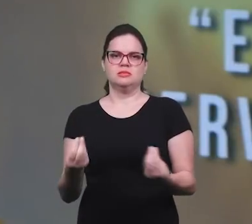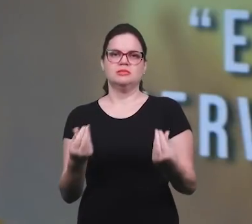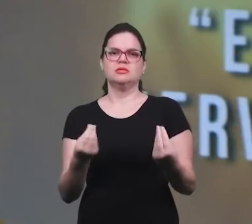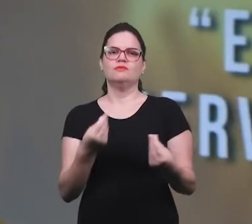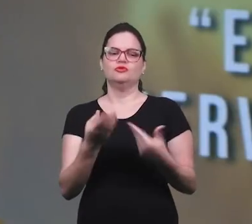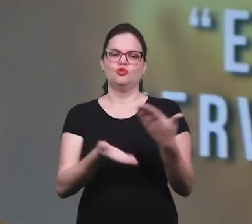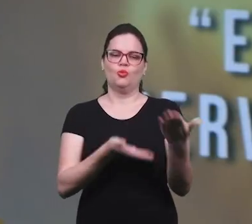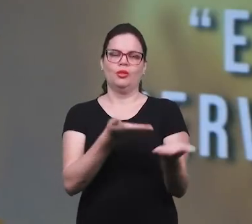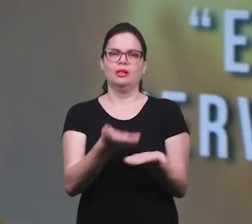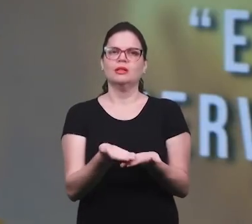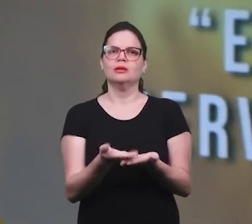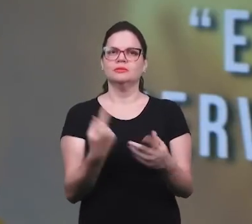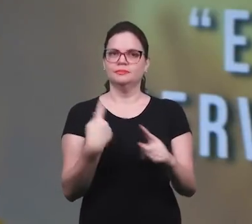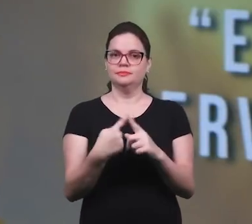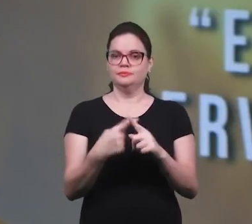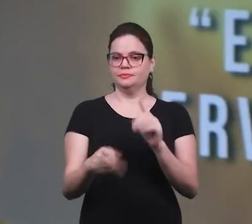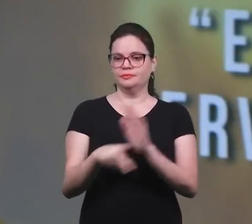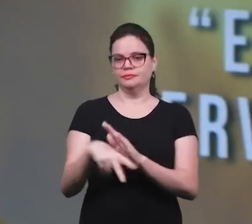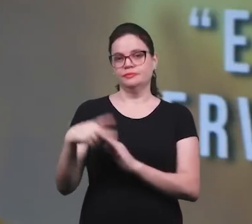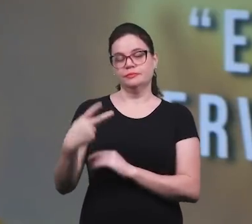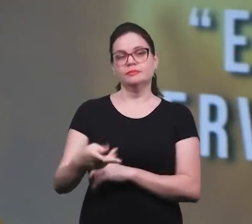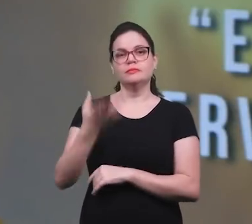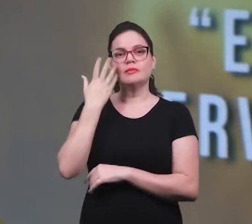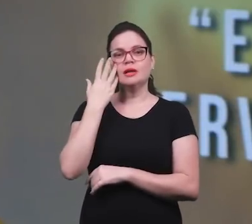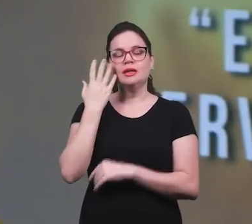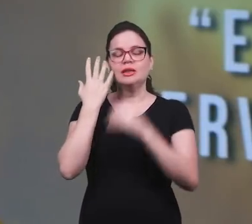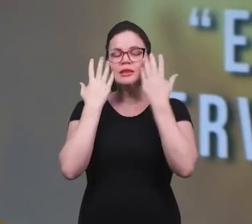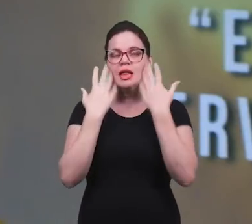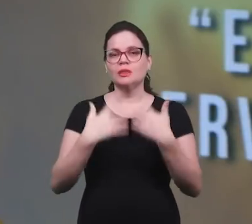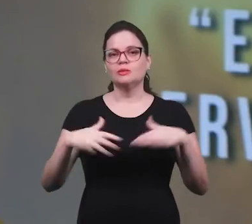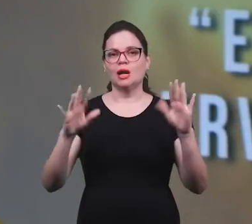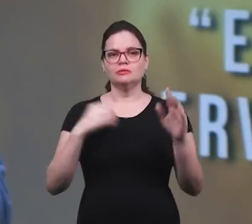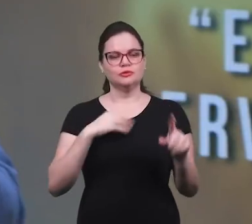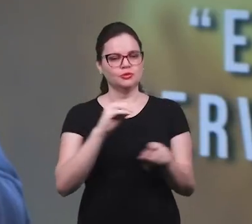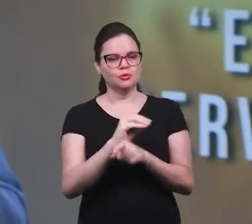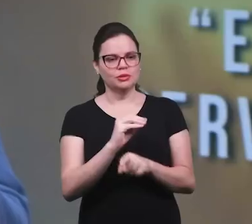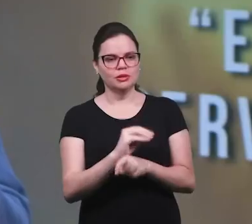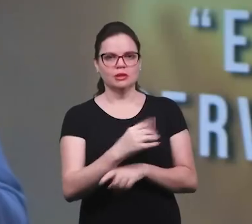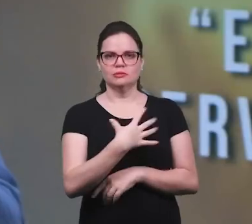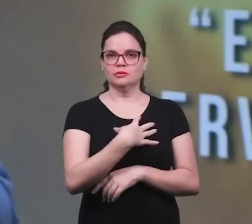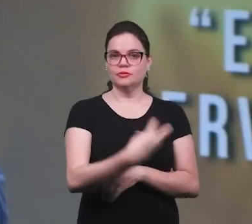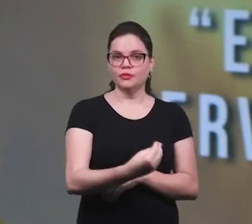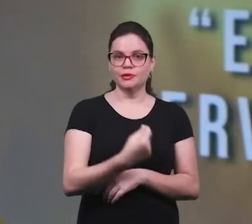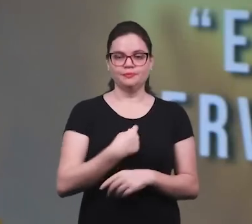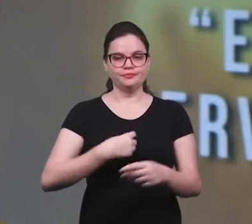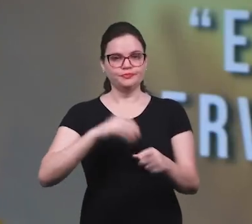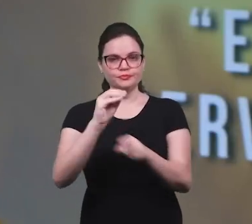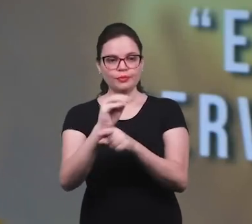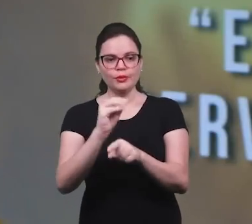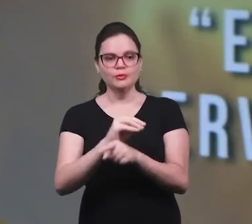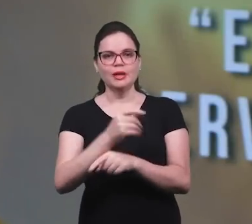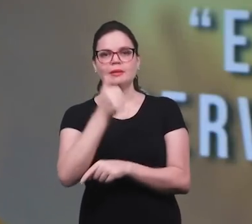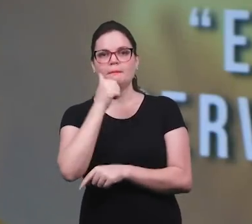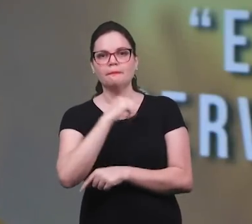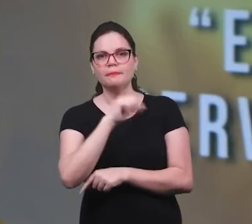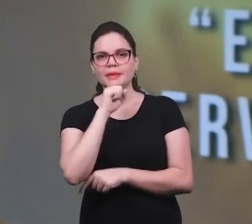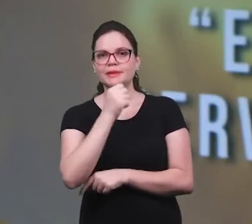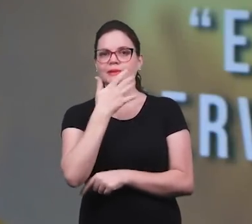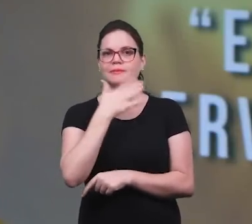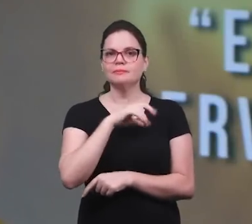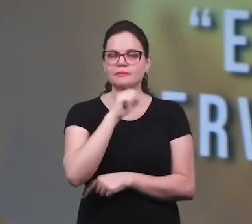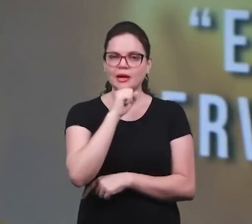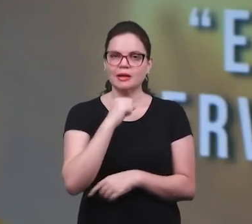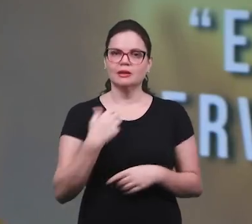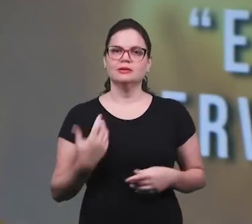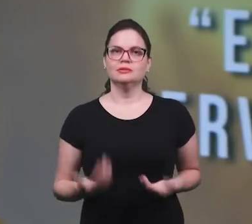de posse também da mulher, né? Desse cuidado com os filhos, desse cuidado com os pais. Então, a figura